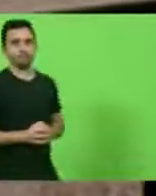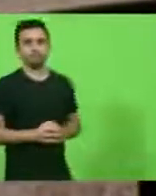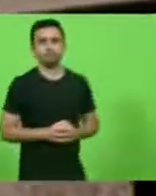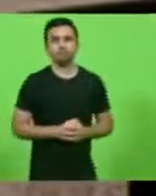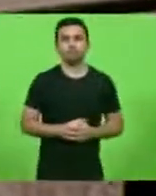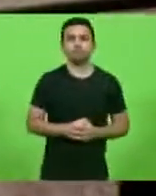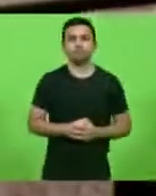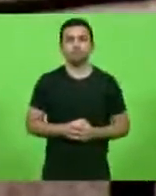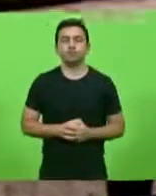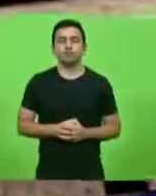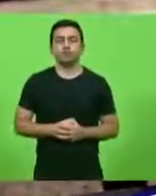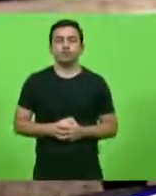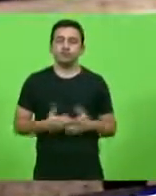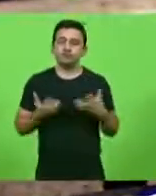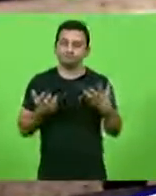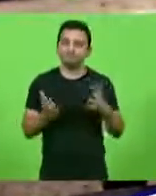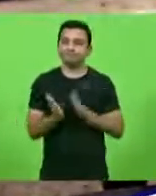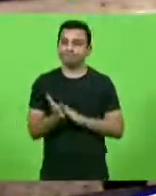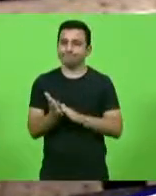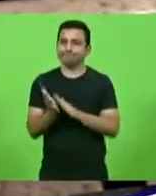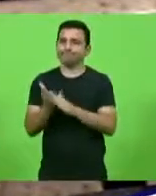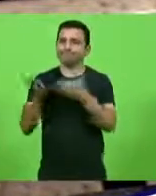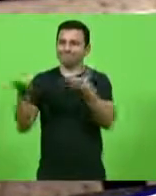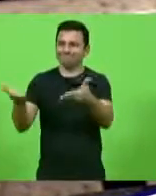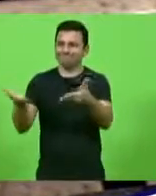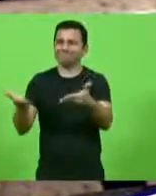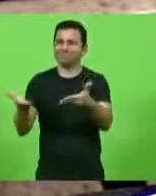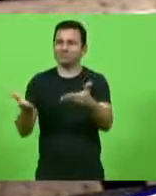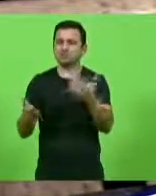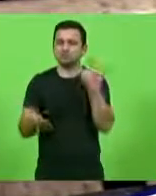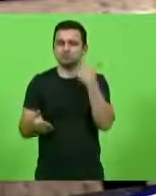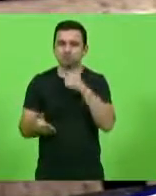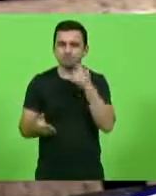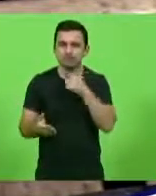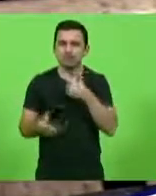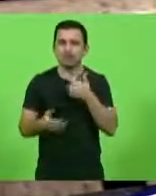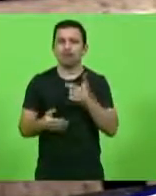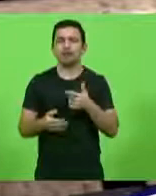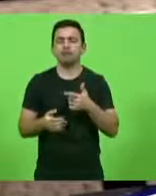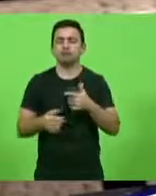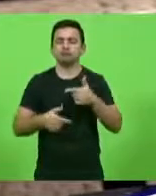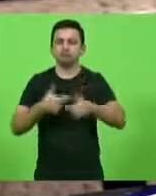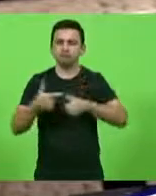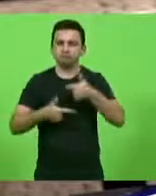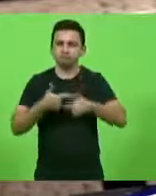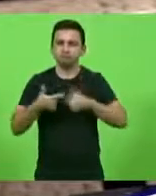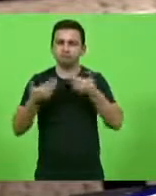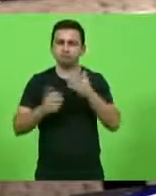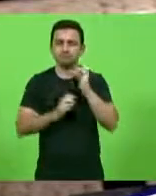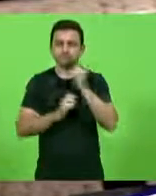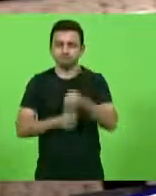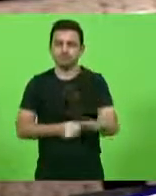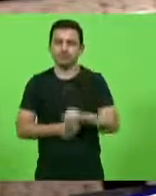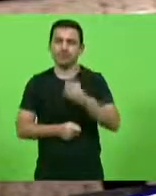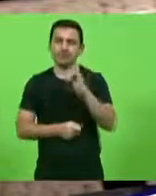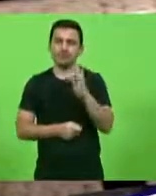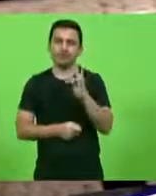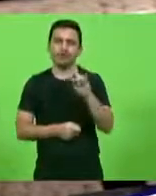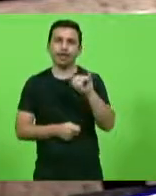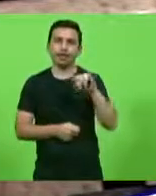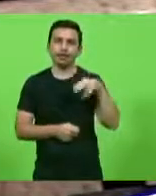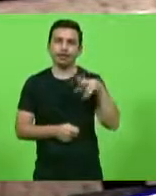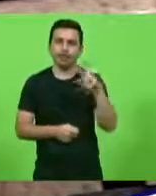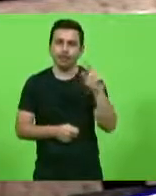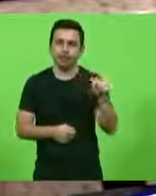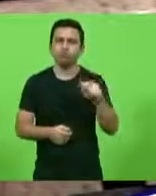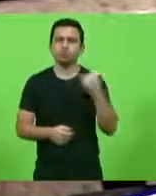forte dos pescadores catarinenses, né, sobre a questão da limitação na pesca da tainha. A gente, como presidente da Comissão da Pesca, vai fazer uma reunião